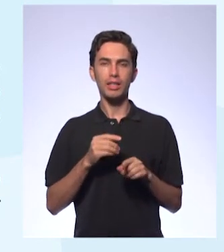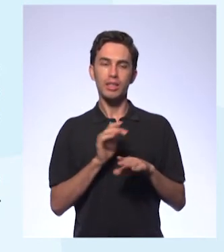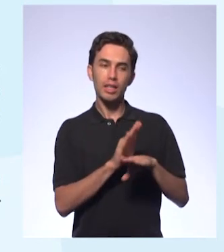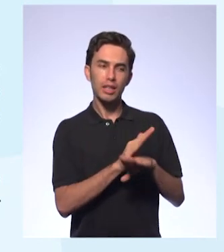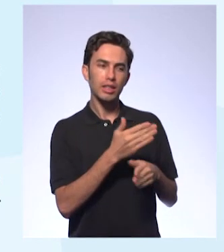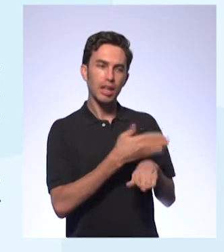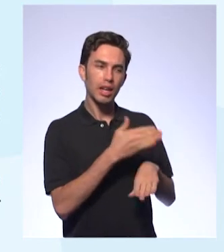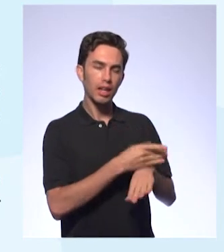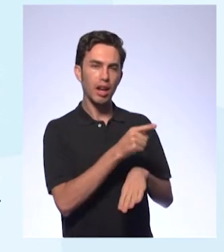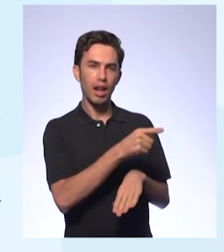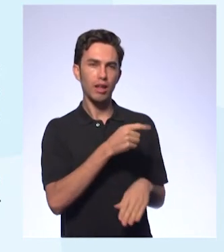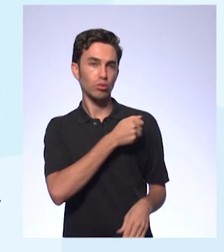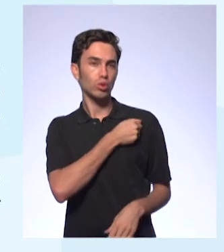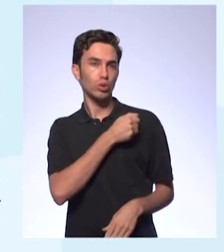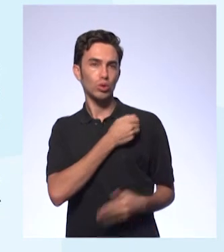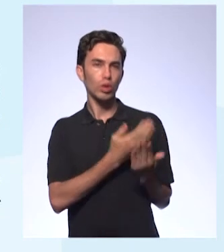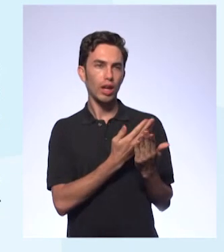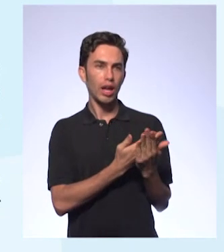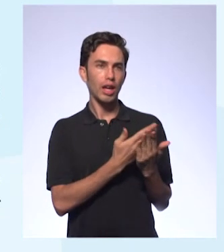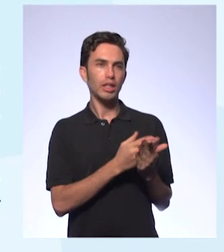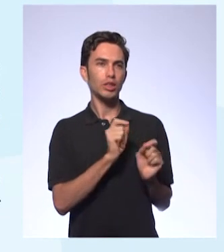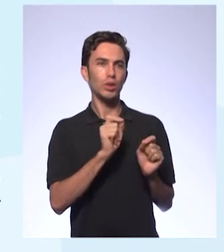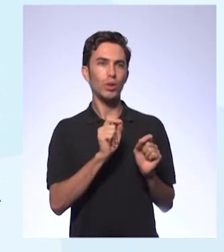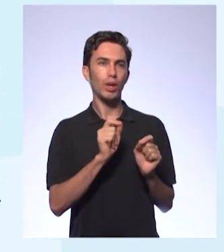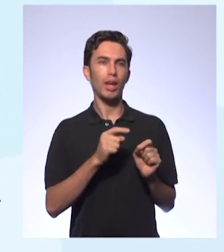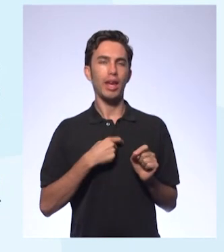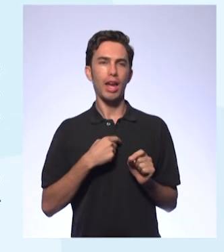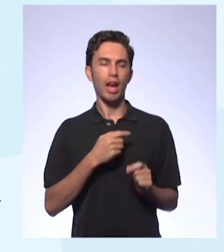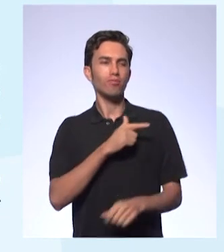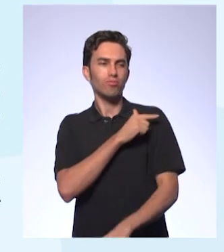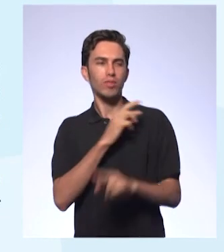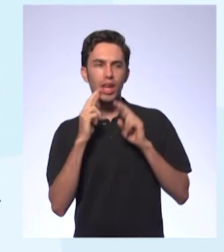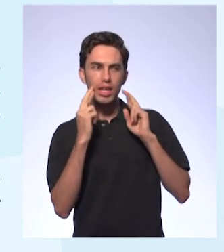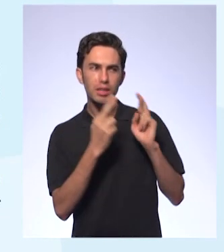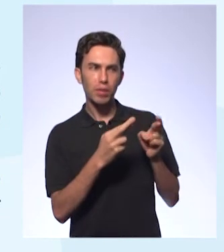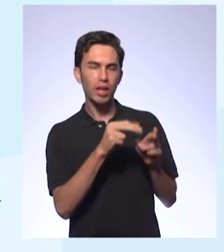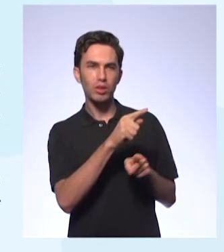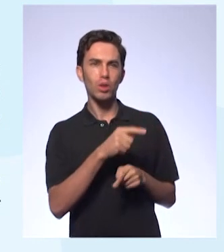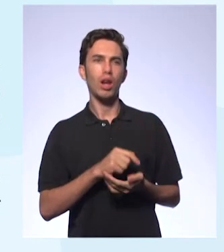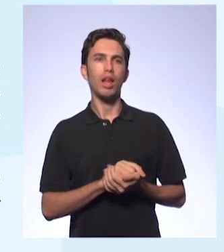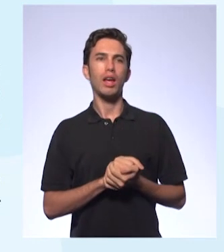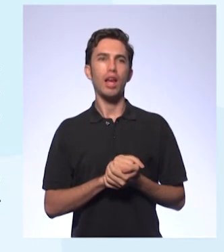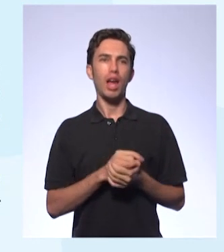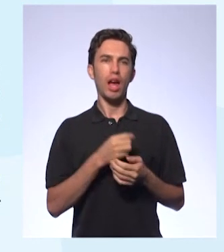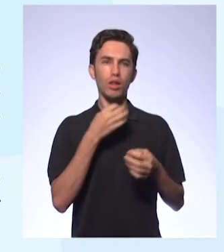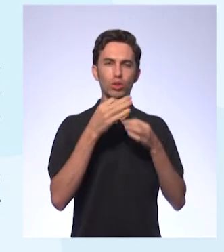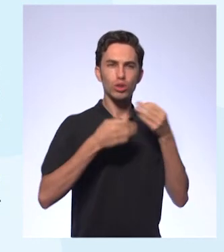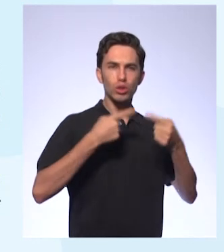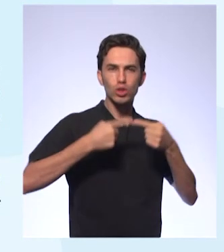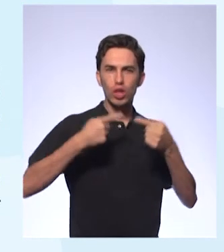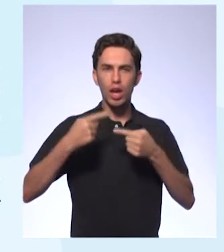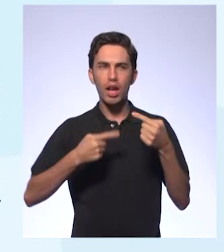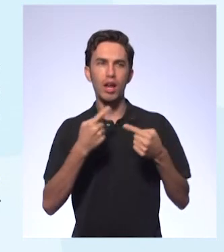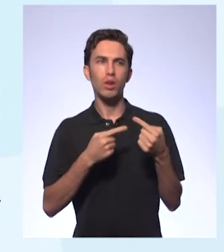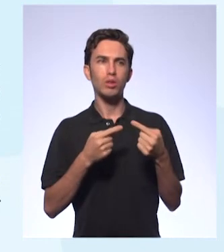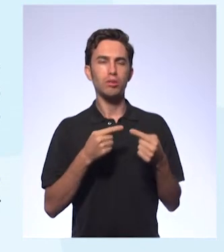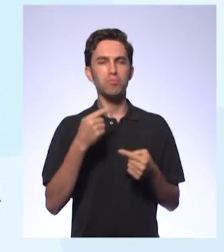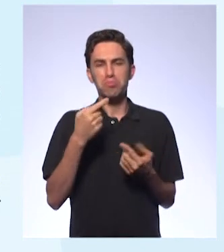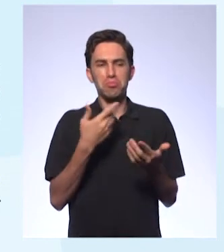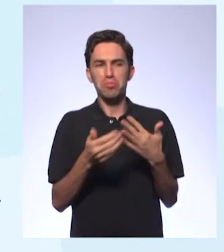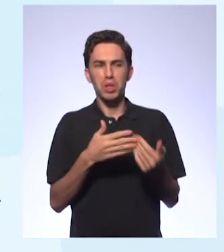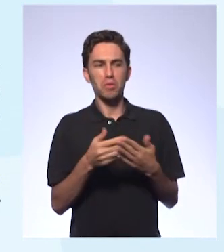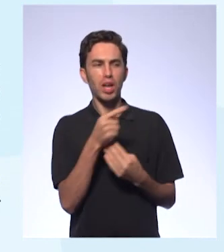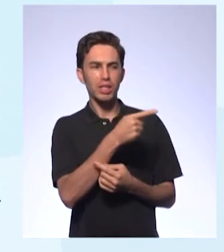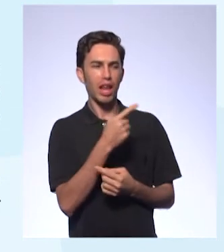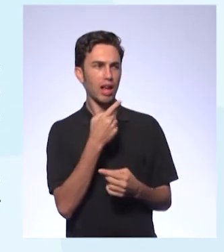respeito nos diálogos, mesmo com ideias divergentes, bem como a participação ética e crítica a partir das